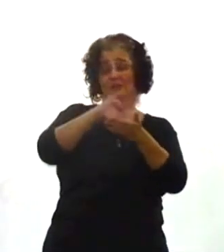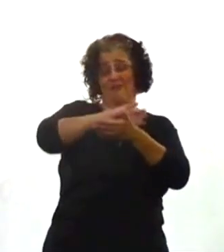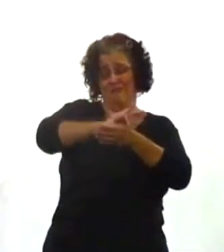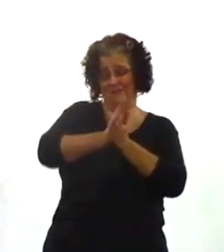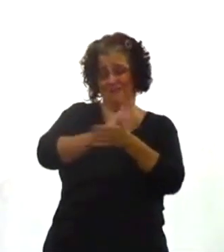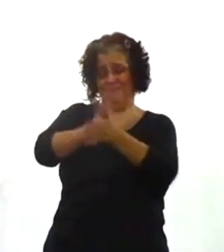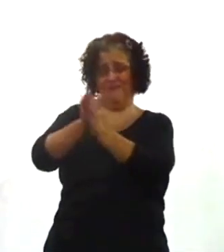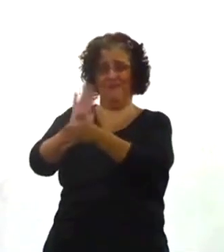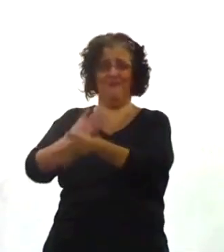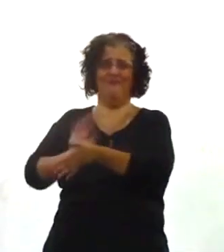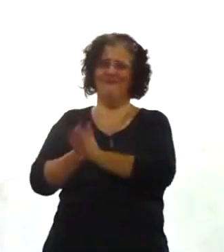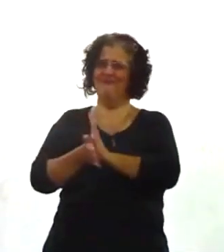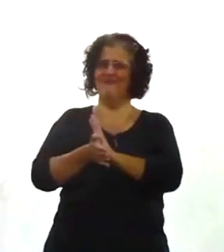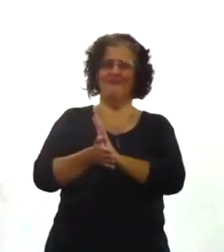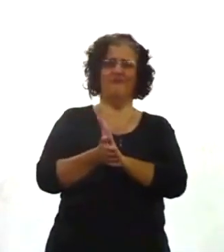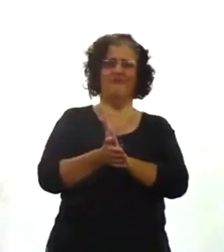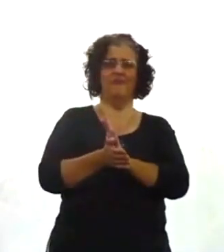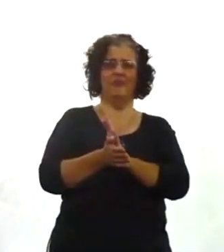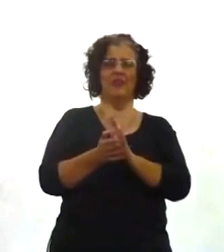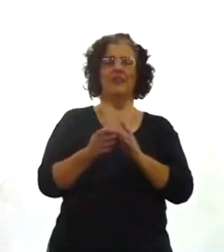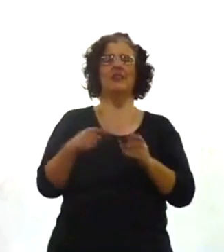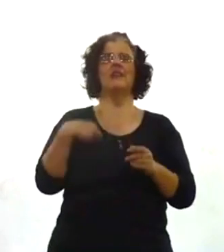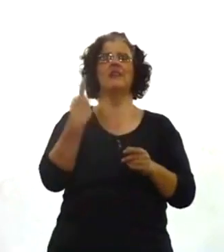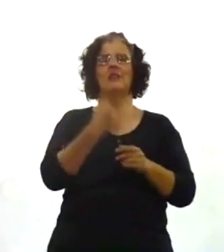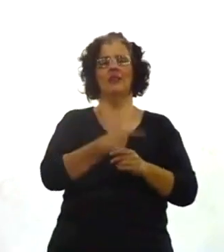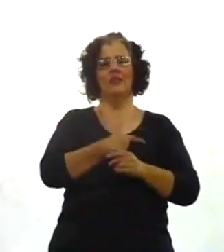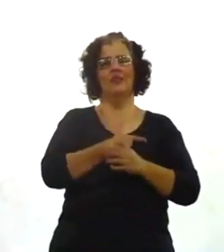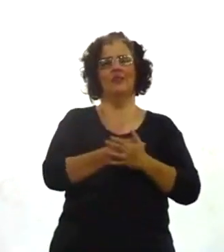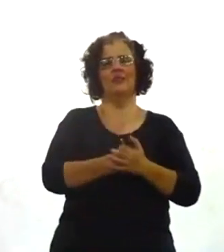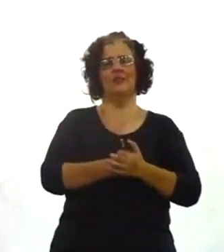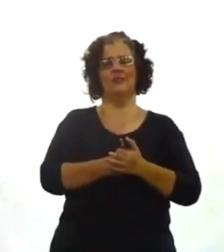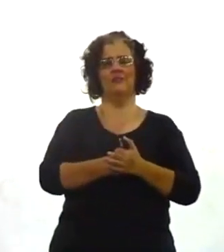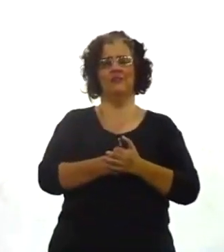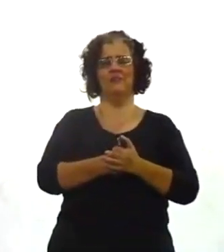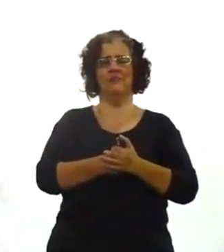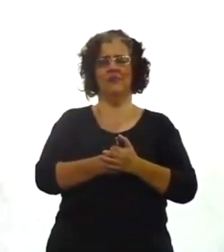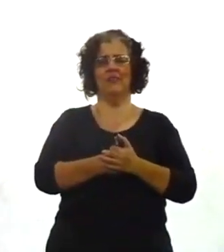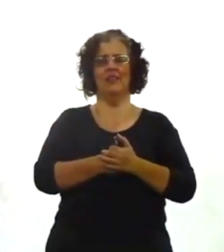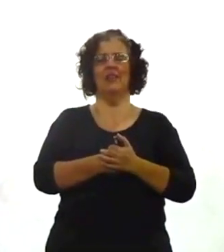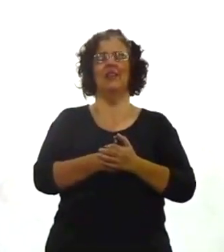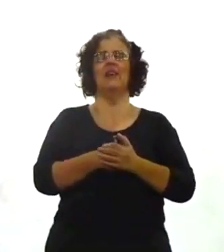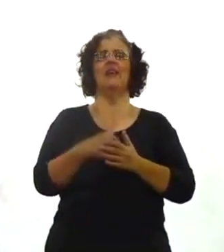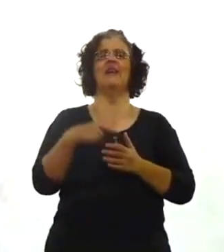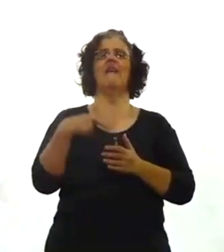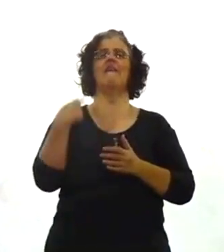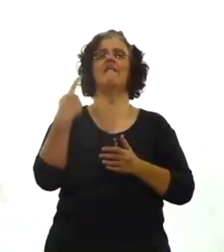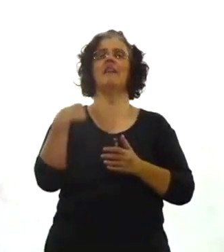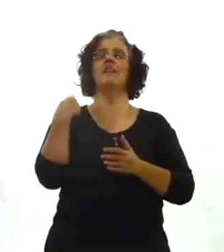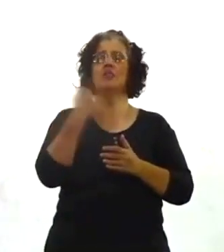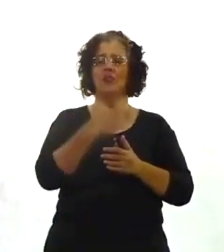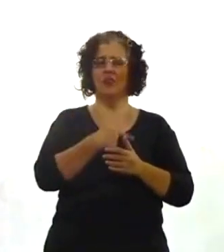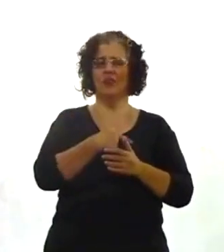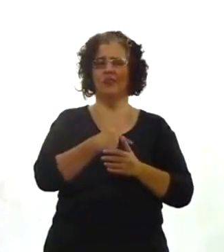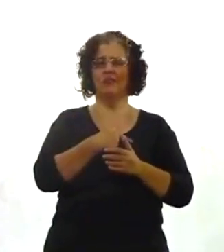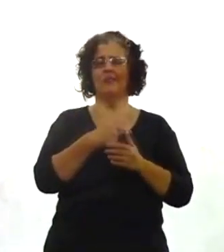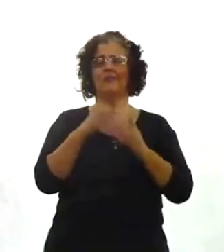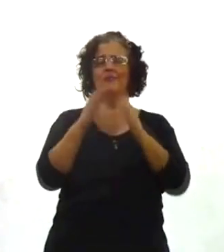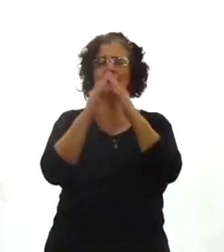não tinha os olhos abertos, até por Deus, para entender a Escritura